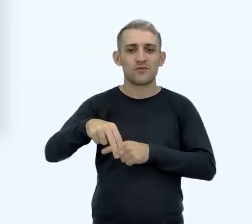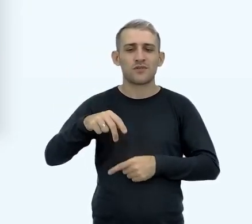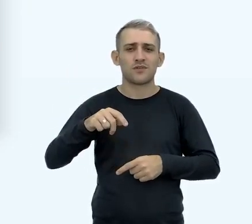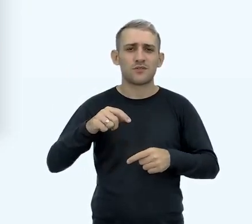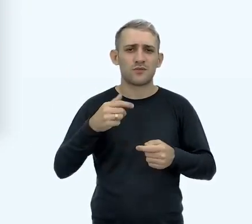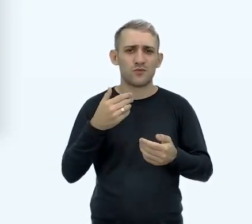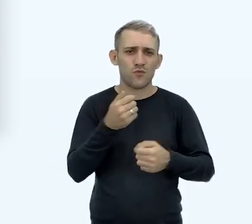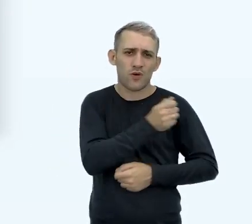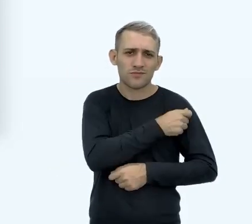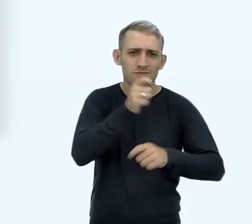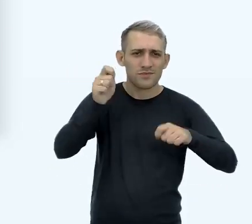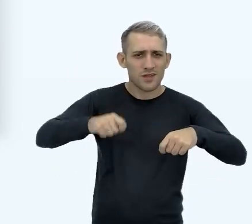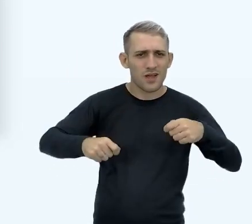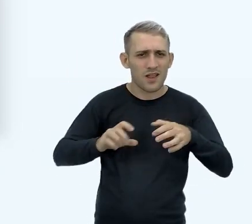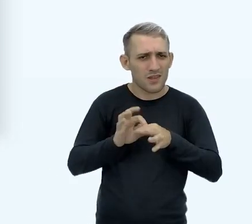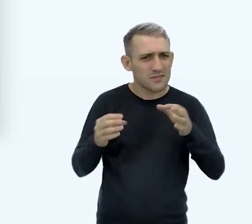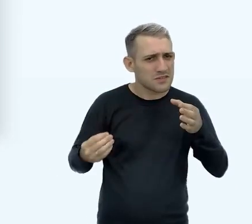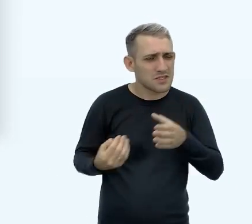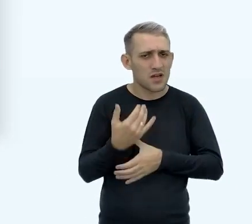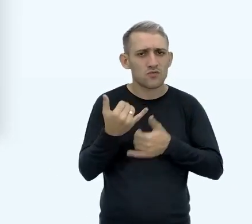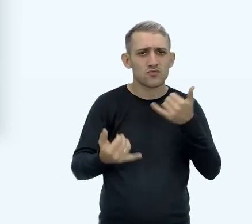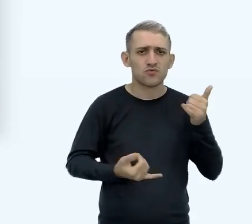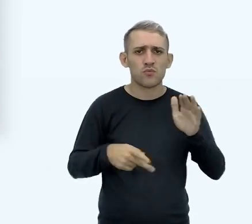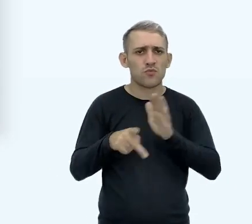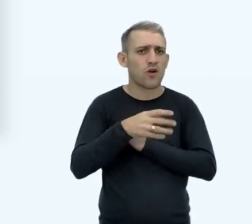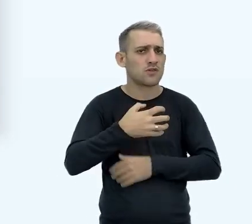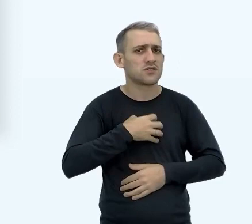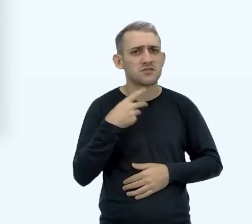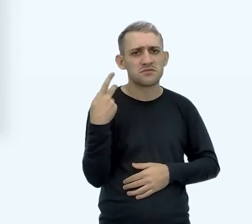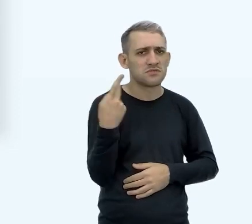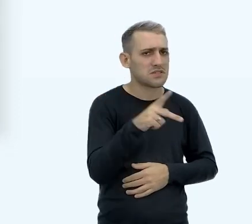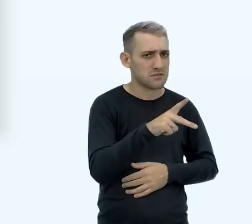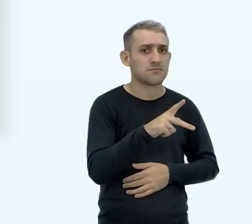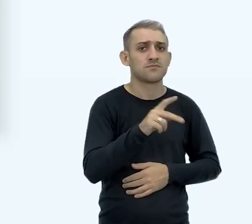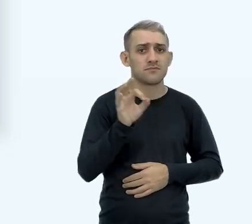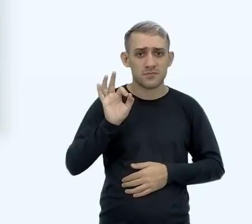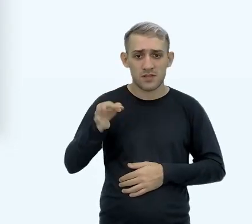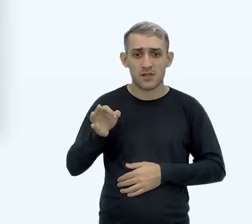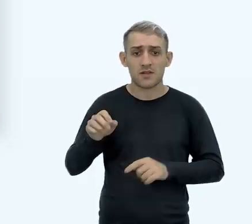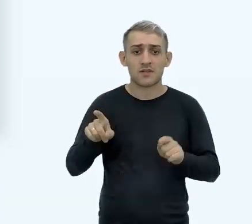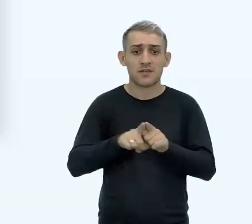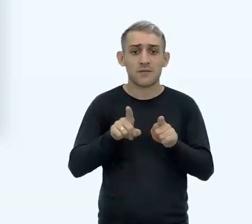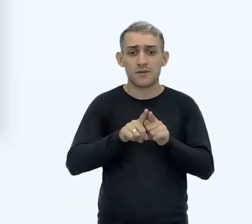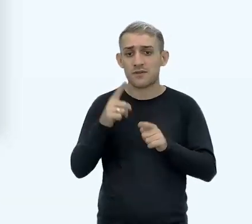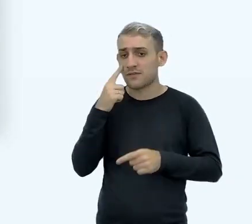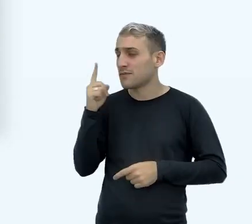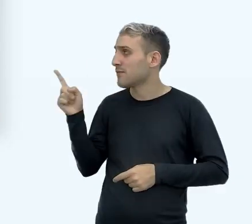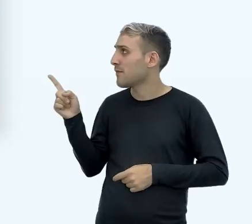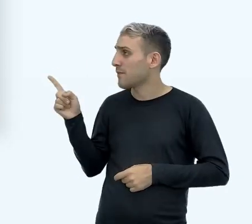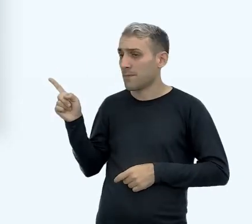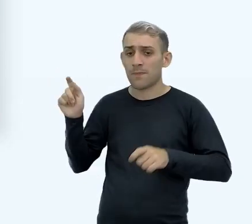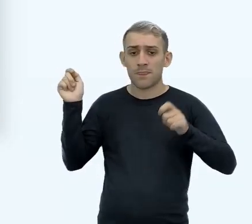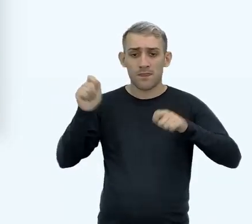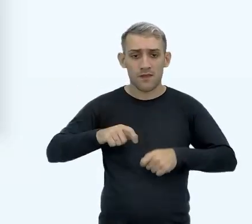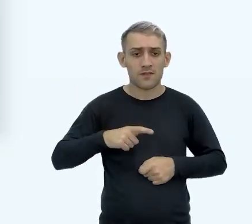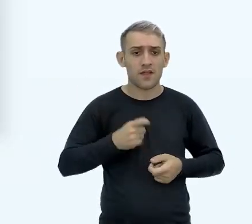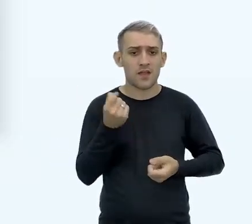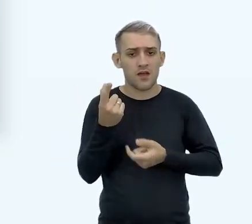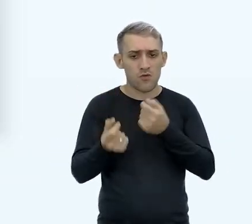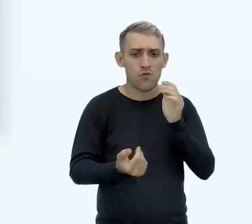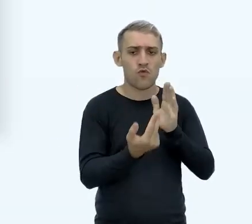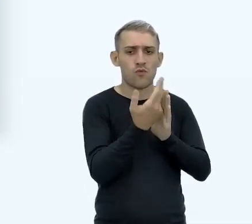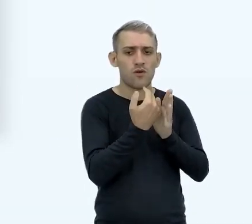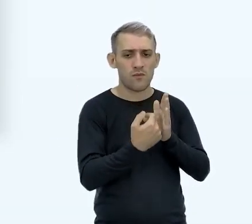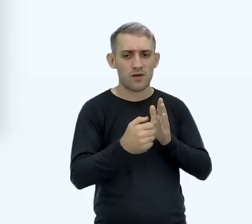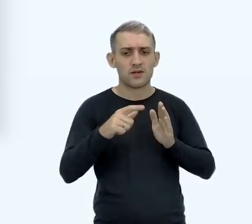toda a liberdade de criar o jogo da maneira como ele achar mais interessante. Aqui você já vê algumas imagens